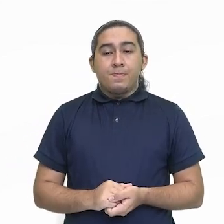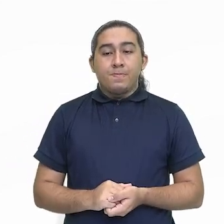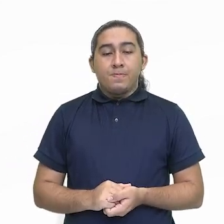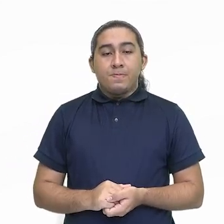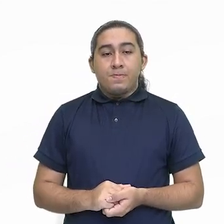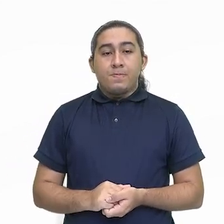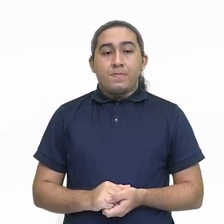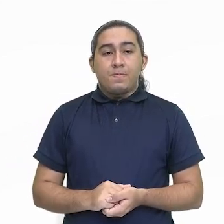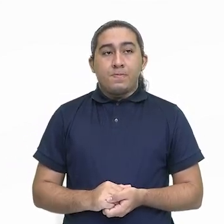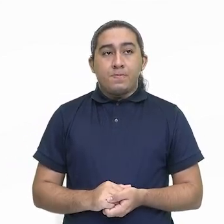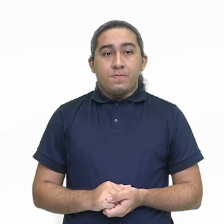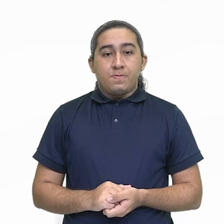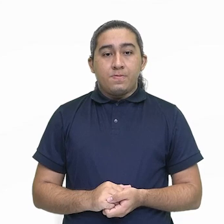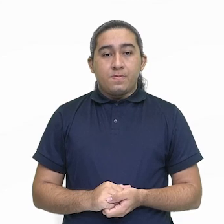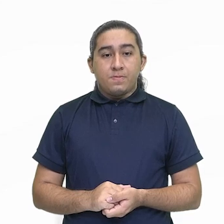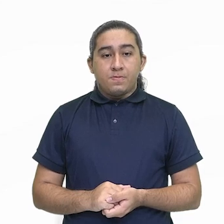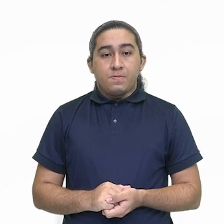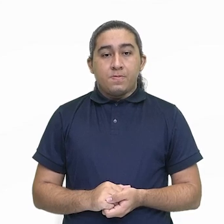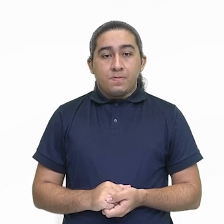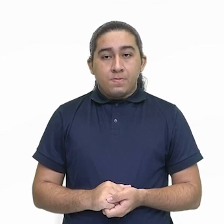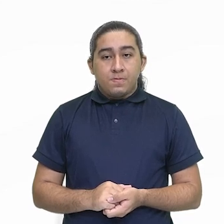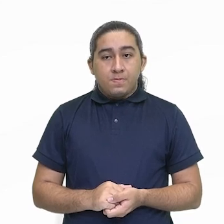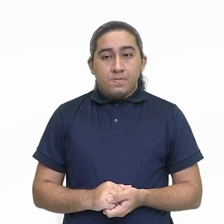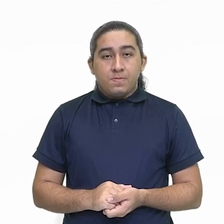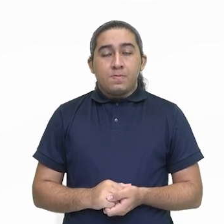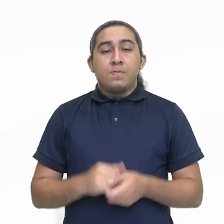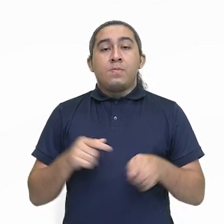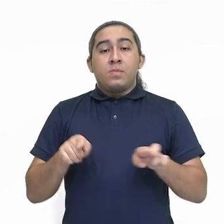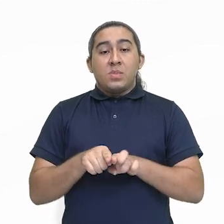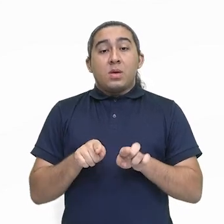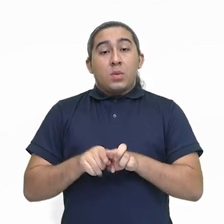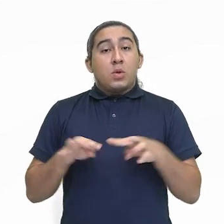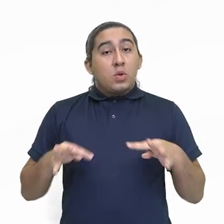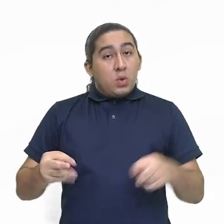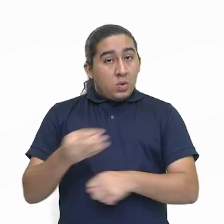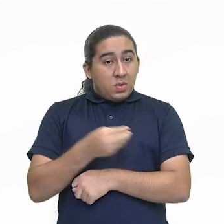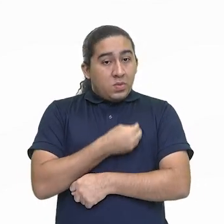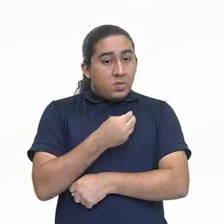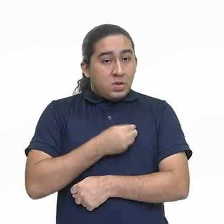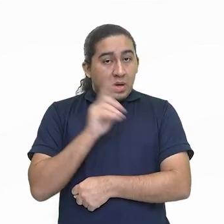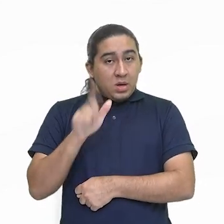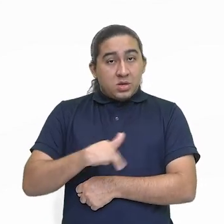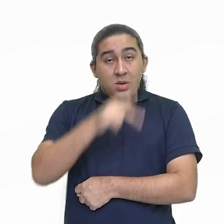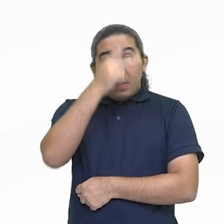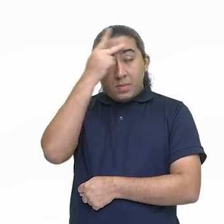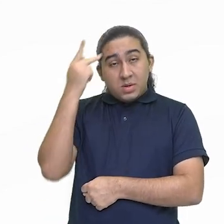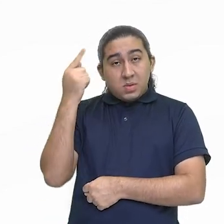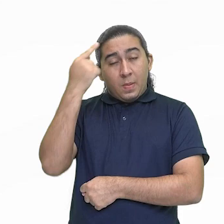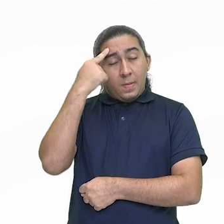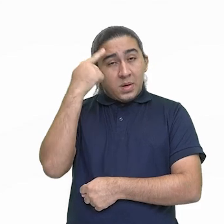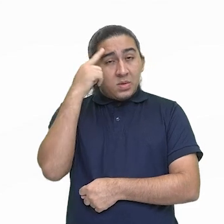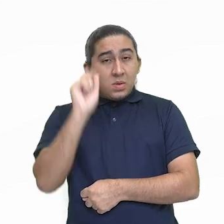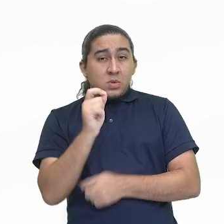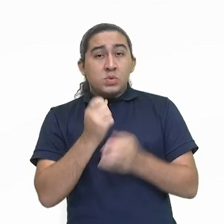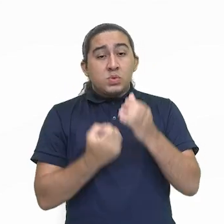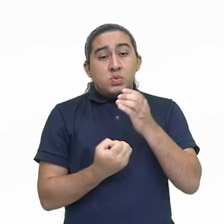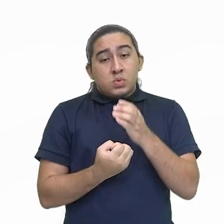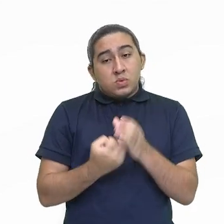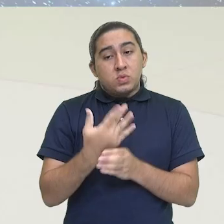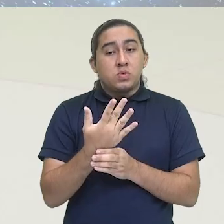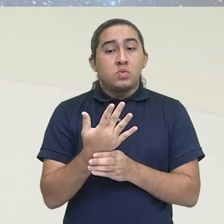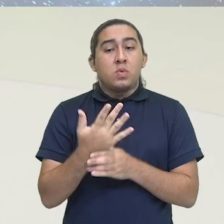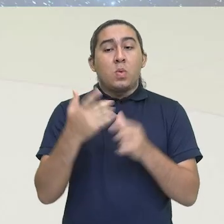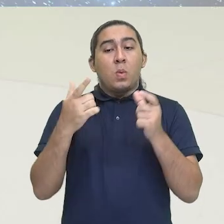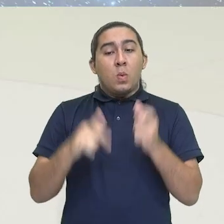vida, há que se dizer que Oparin e Haldane pensaram que poderia ter surgido do